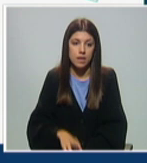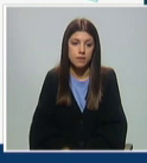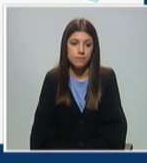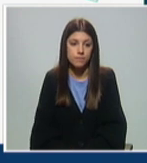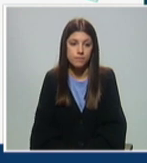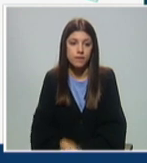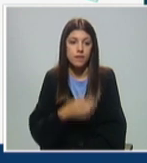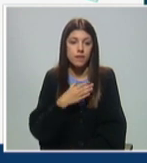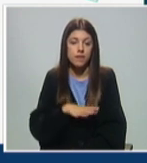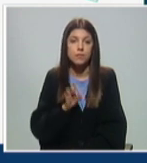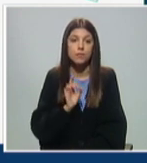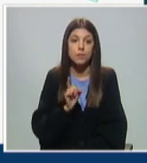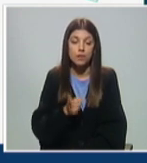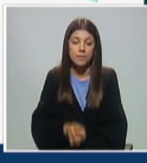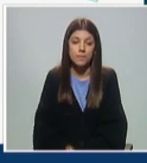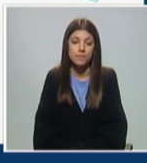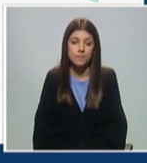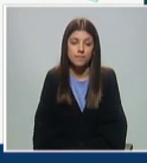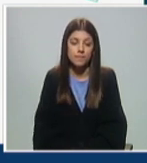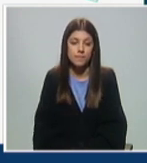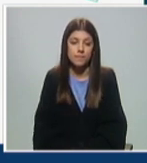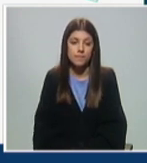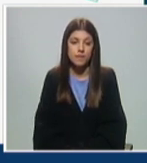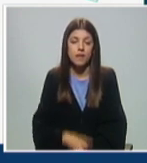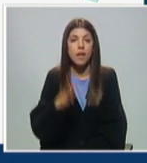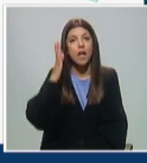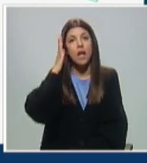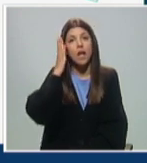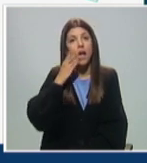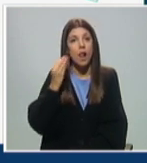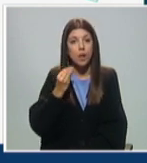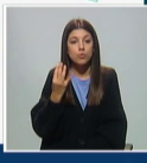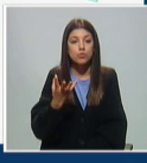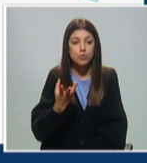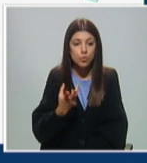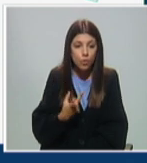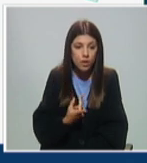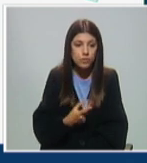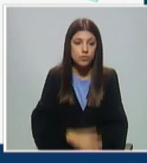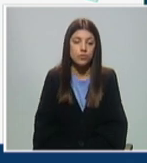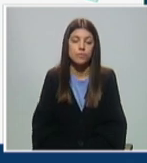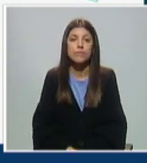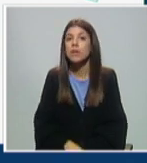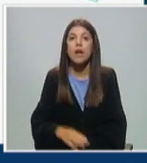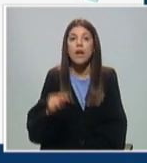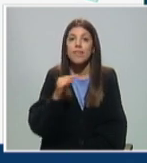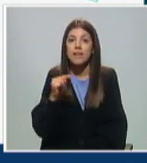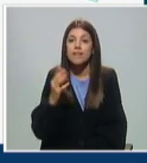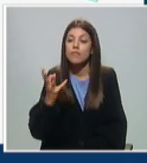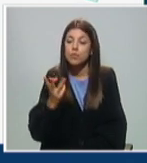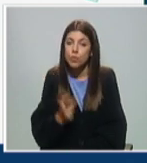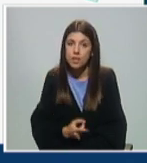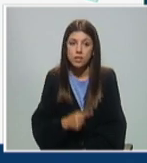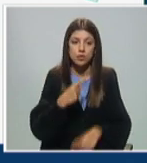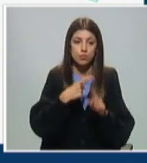queremos contar o número de alunos, queremos contar o número de negativas e o número de positivas. Para